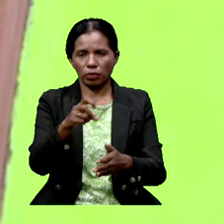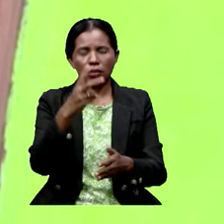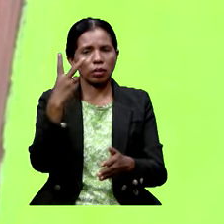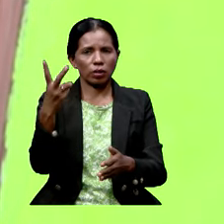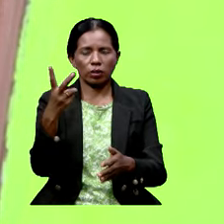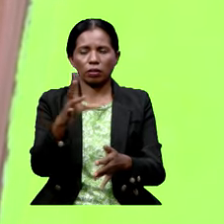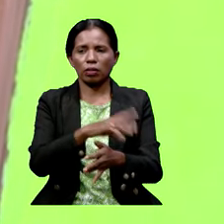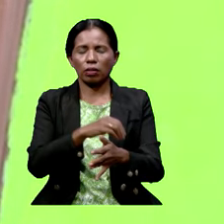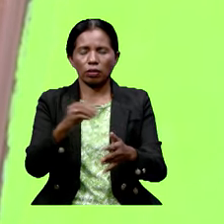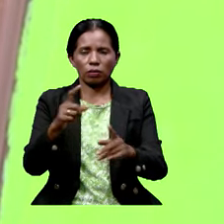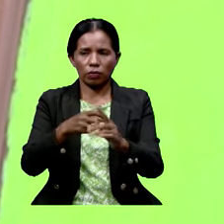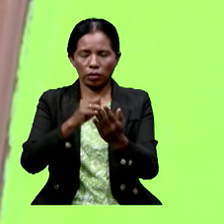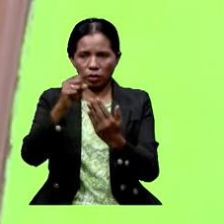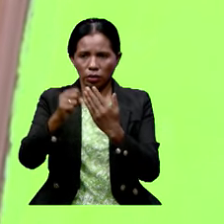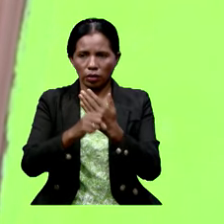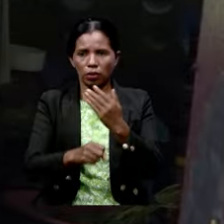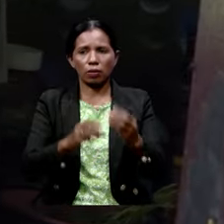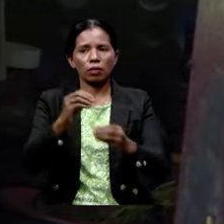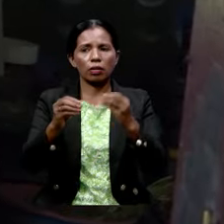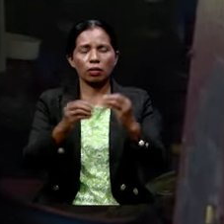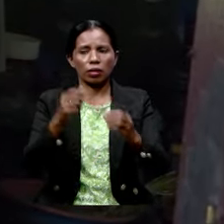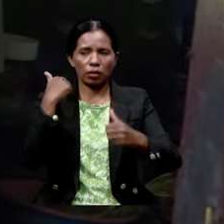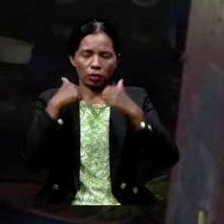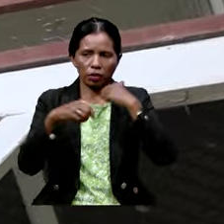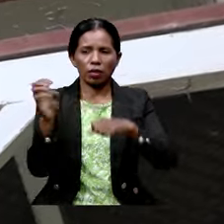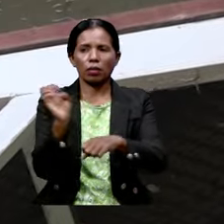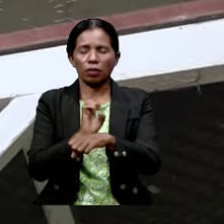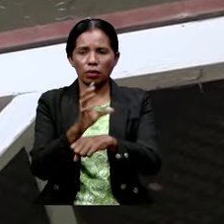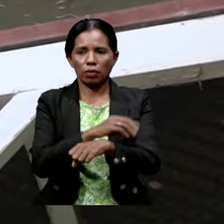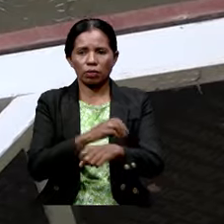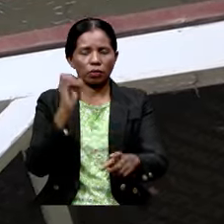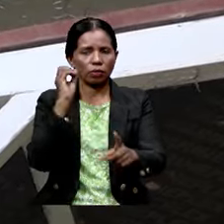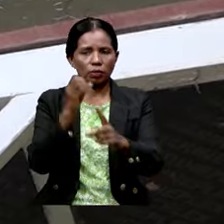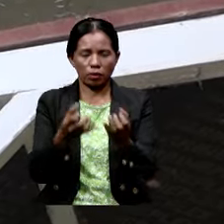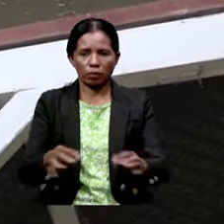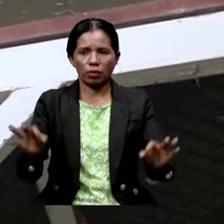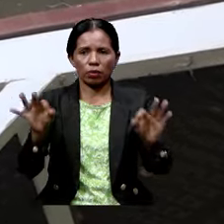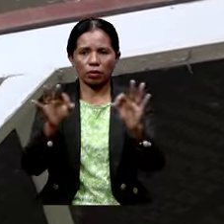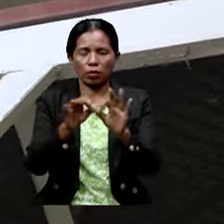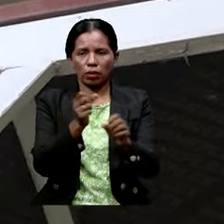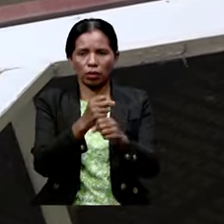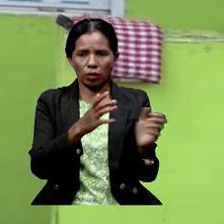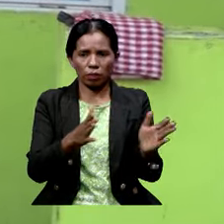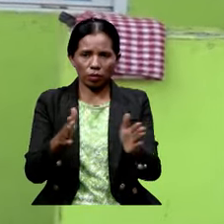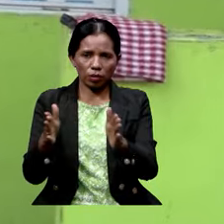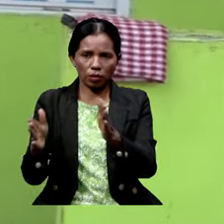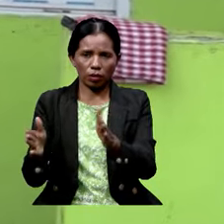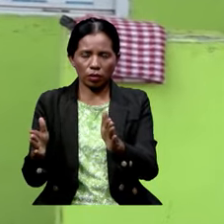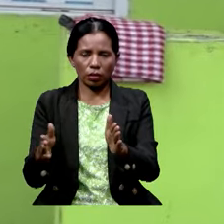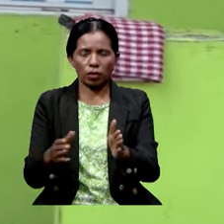o recinto fula setembro, com a ba, licenciamento de atividade econômica, no objetivo principal, atual o processo licenciamento sai